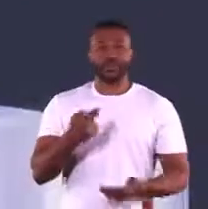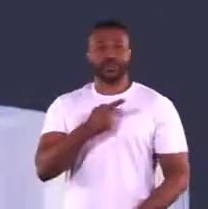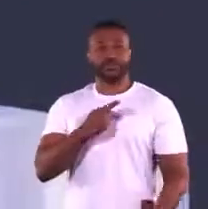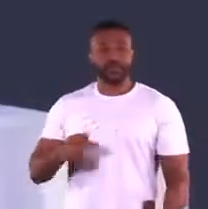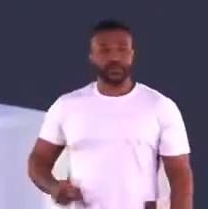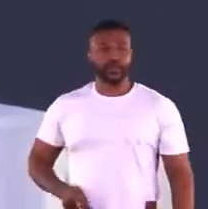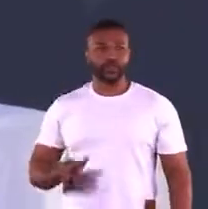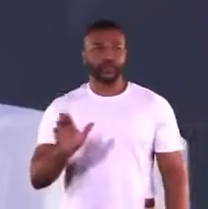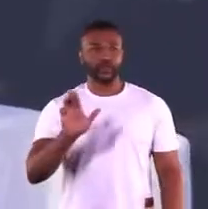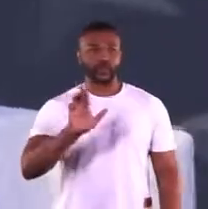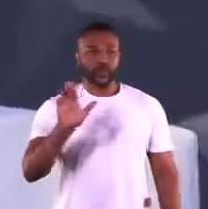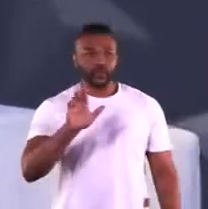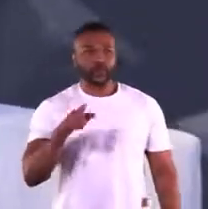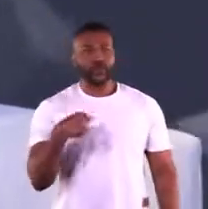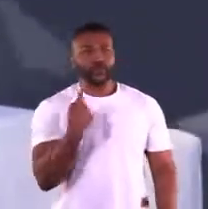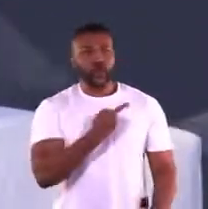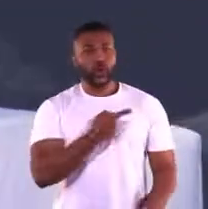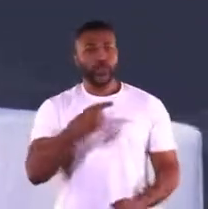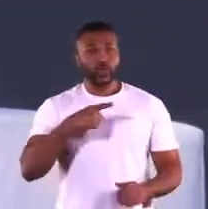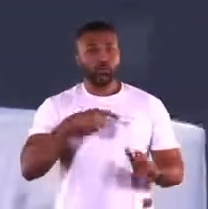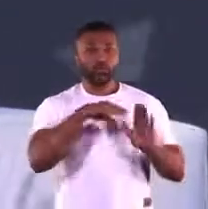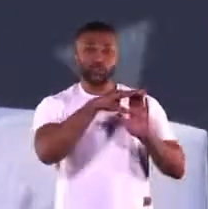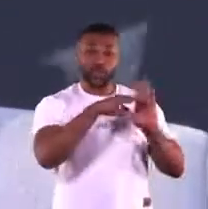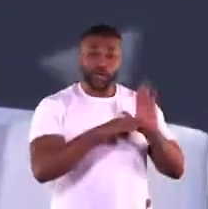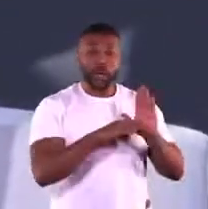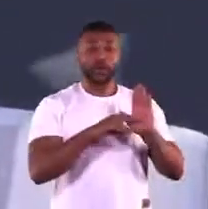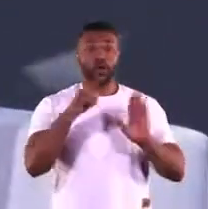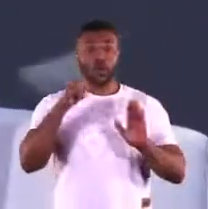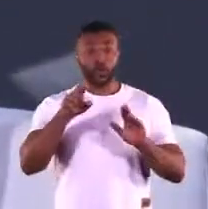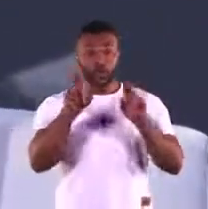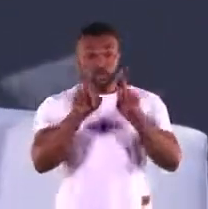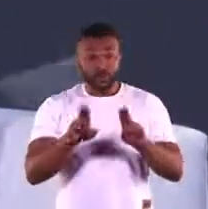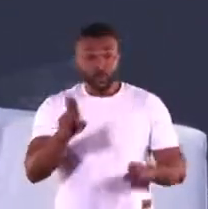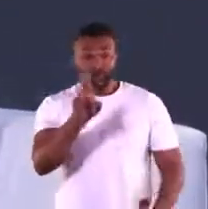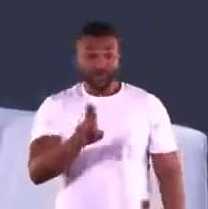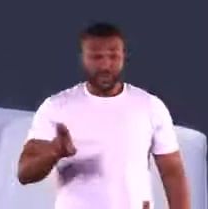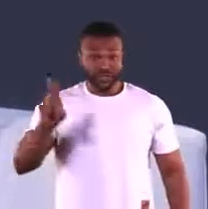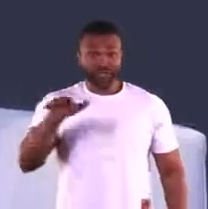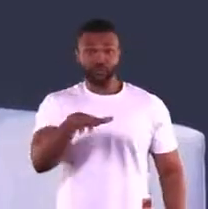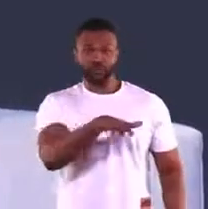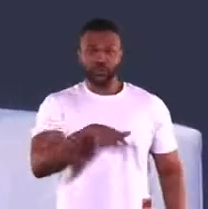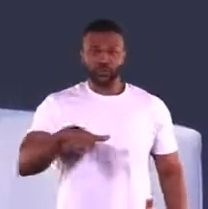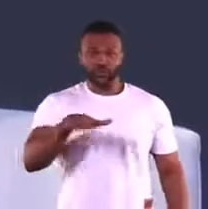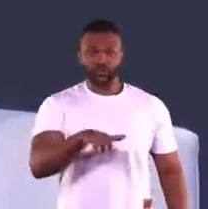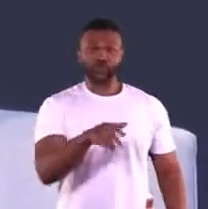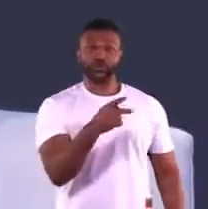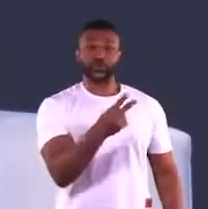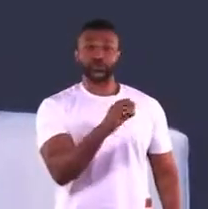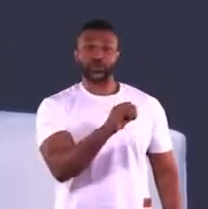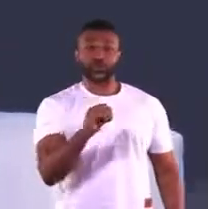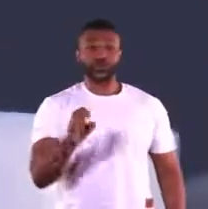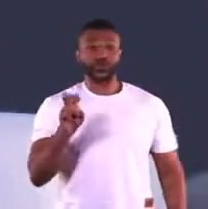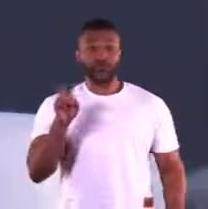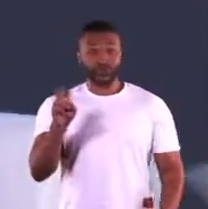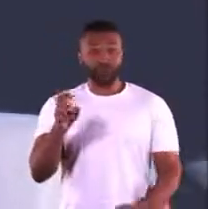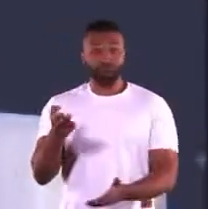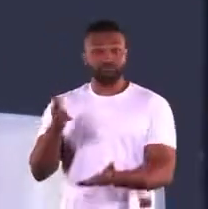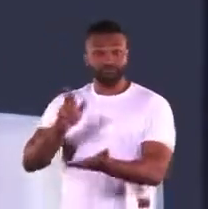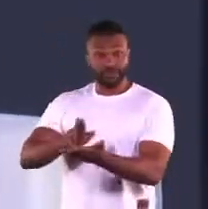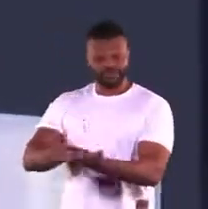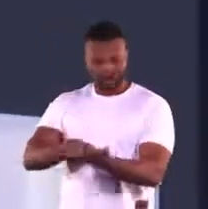A gente tem o programa Universidade para Todos. Em 2005, eu recebi uma carta e nela